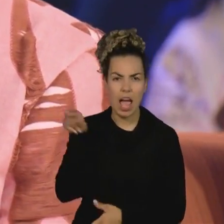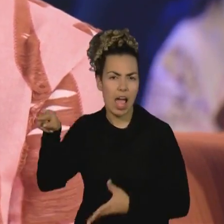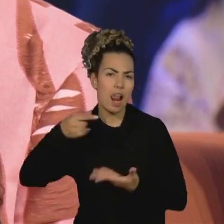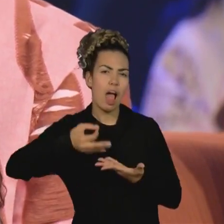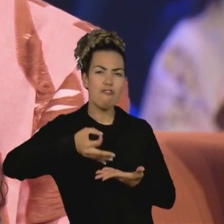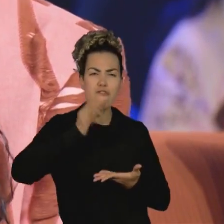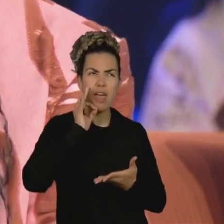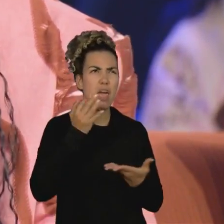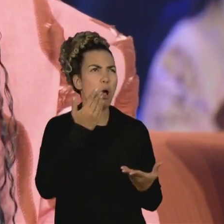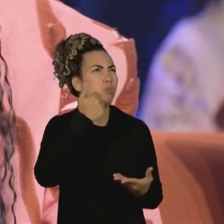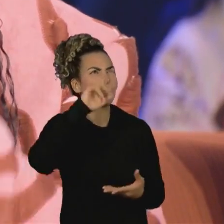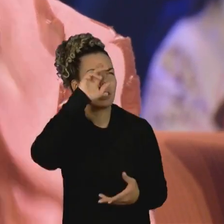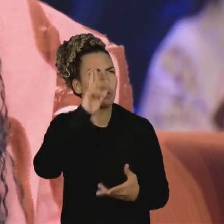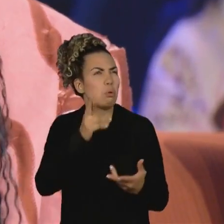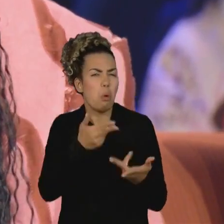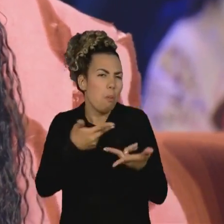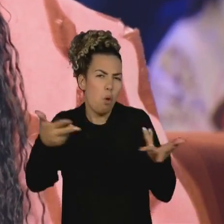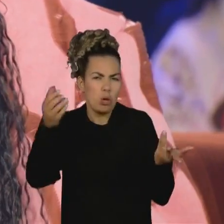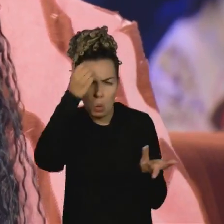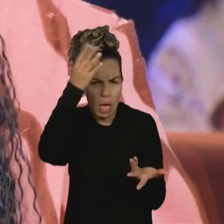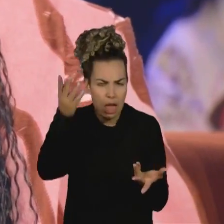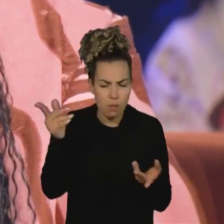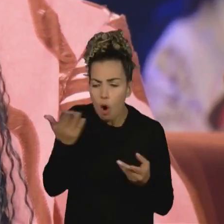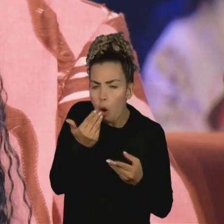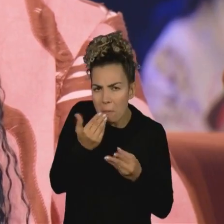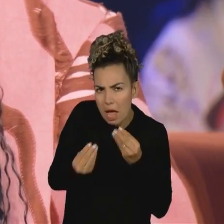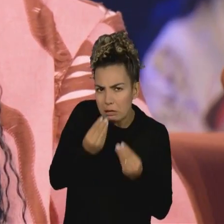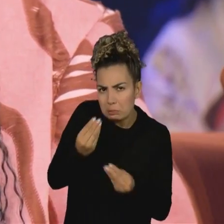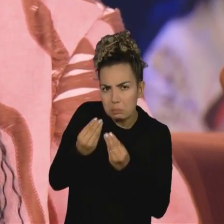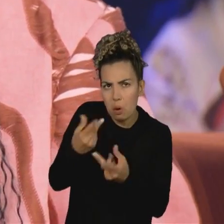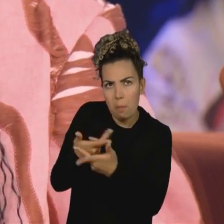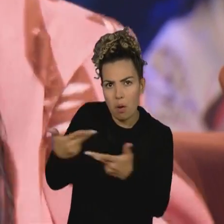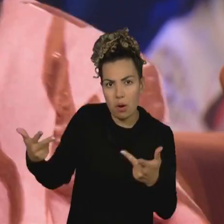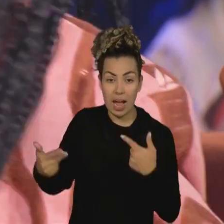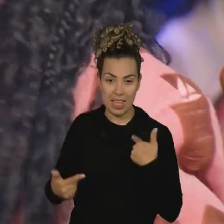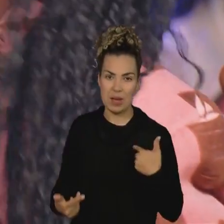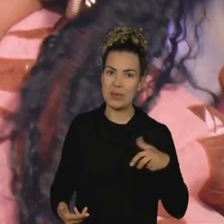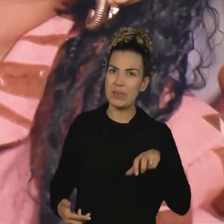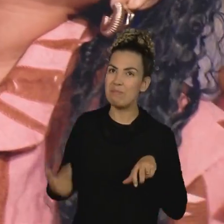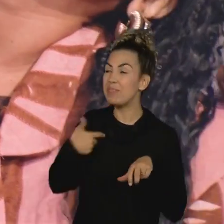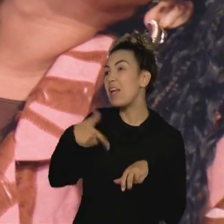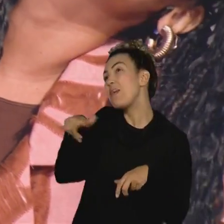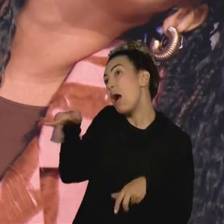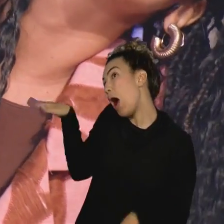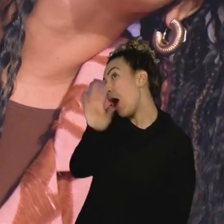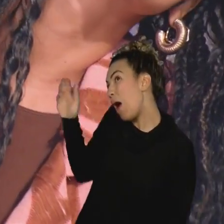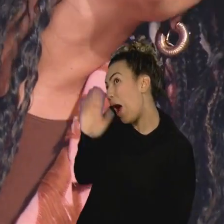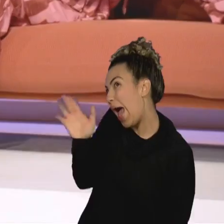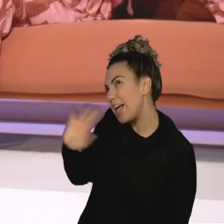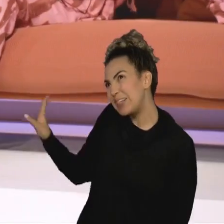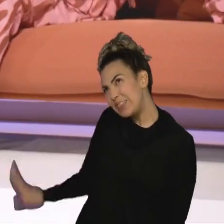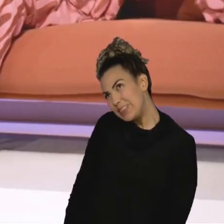estava almoçando, não lembro. E aí eu falei assim: oi, Vera.